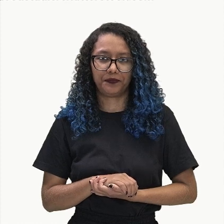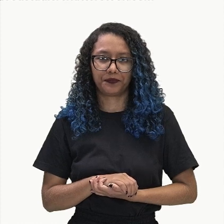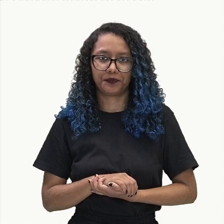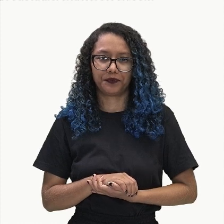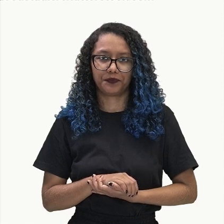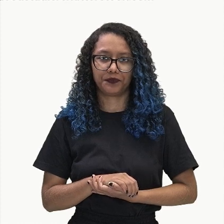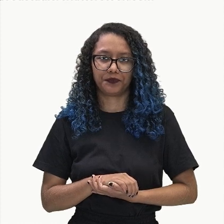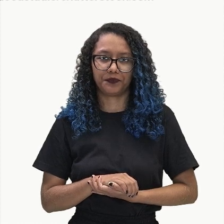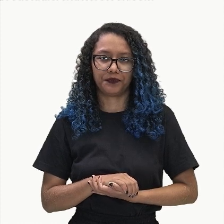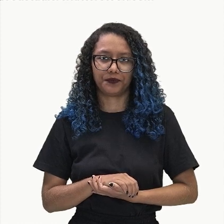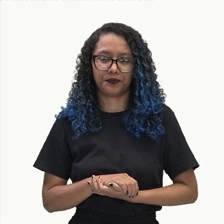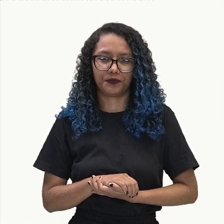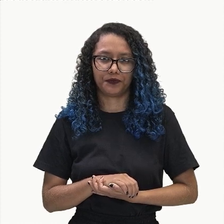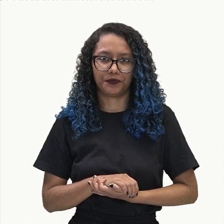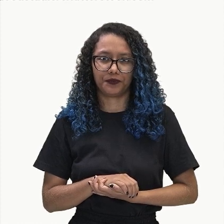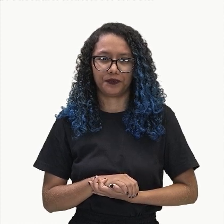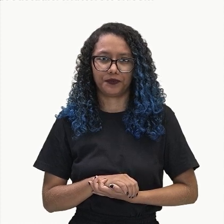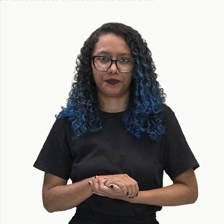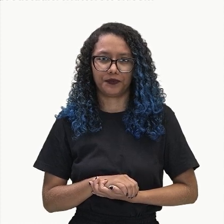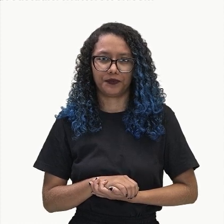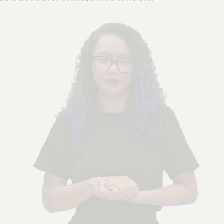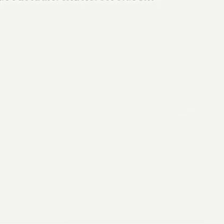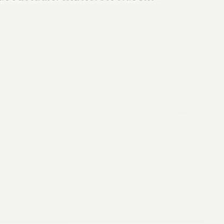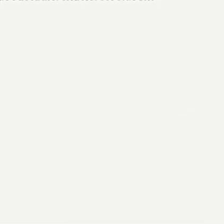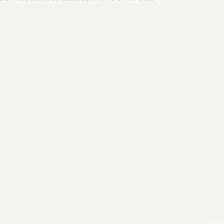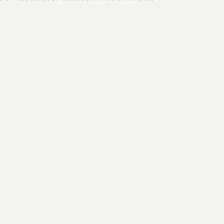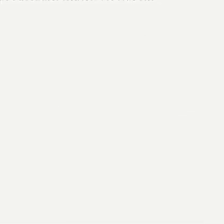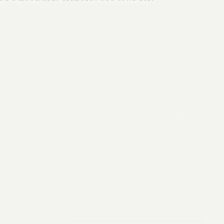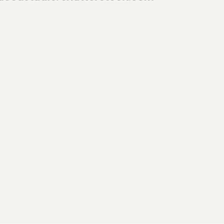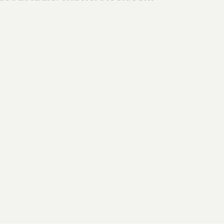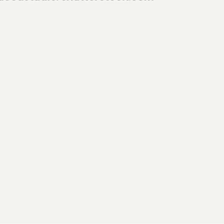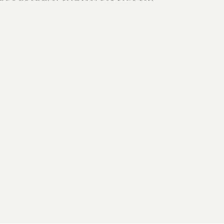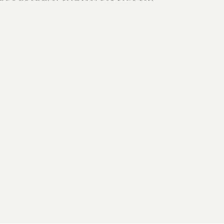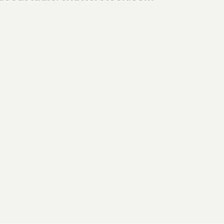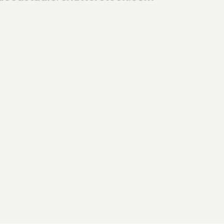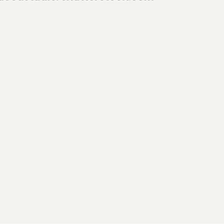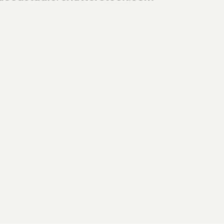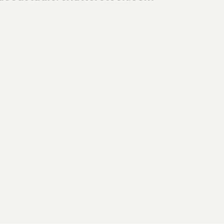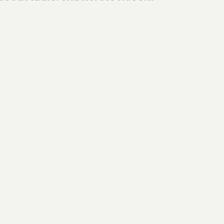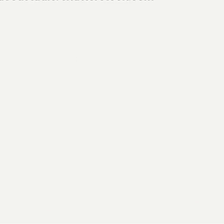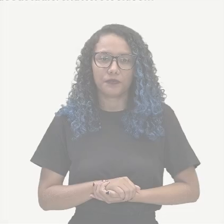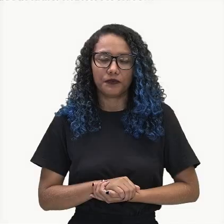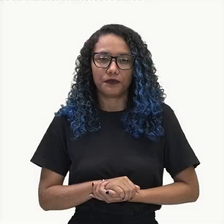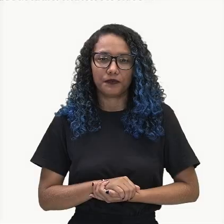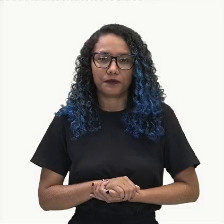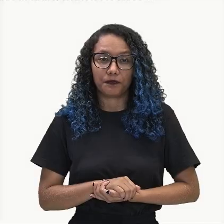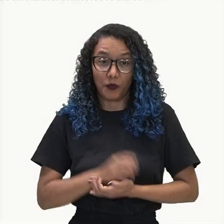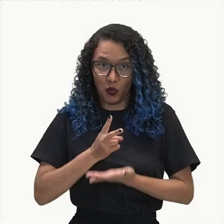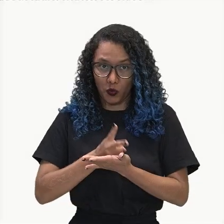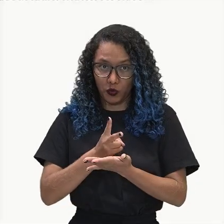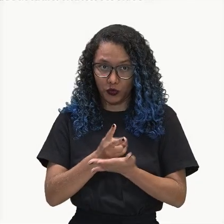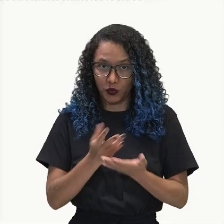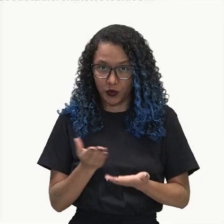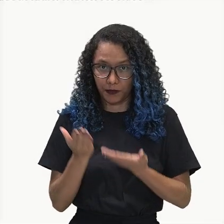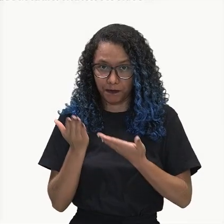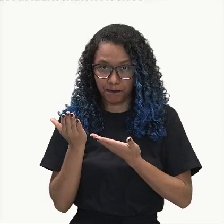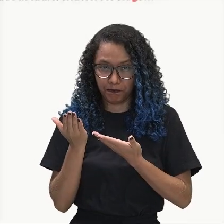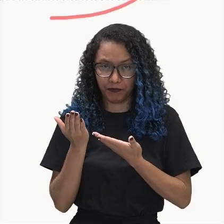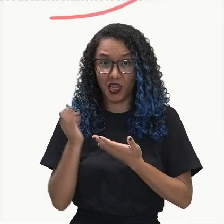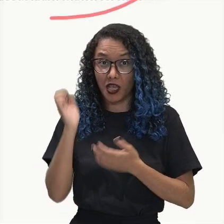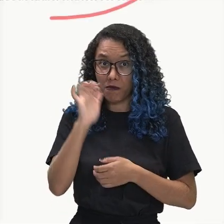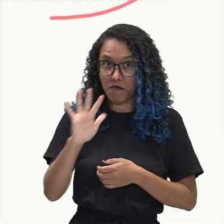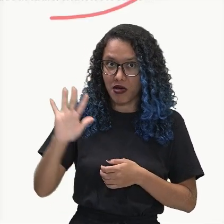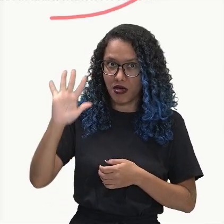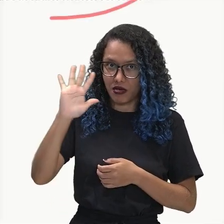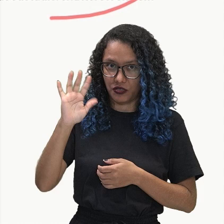el maravilloso viaje al mundo de los sueños. E aqui, acompanhando esse texto, nós temos uma